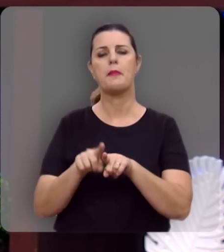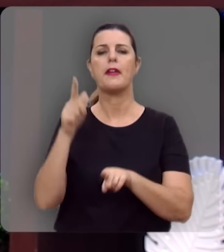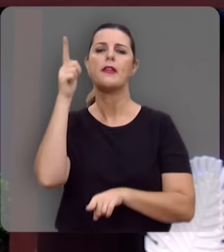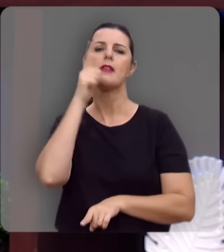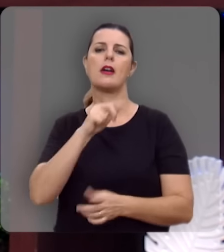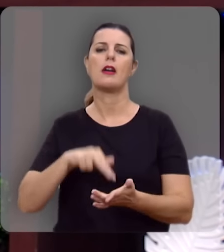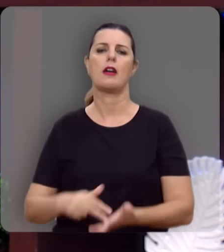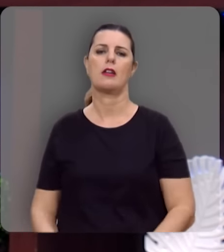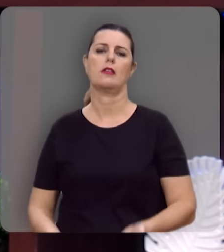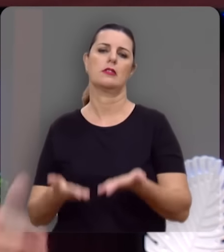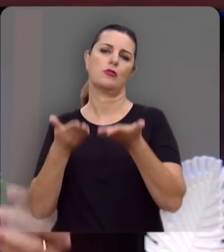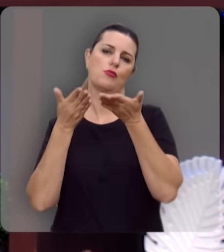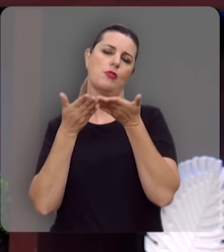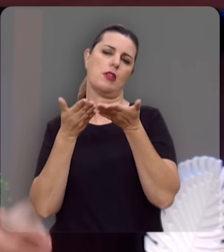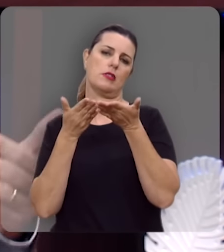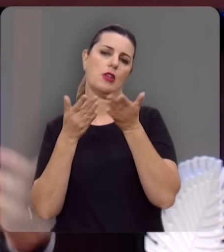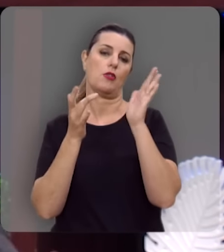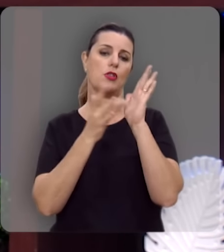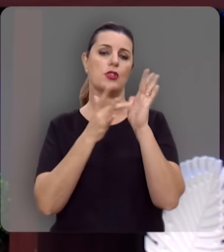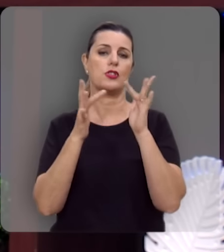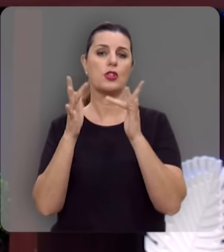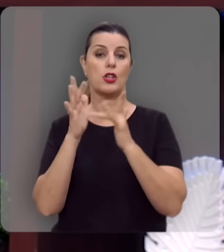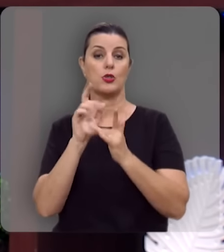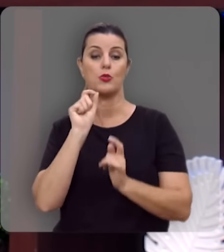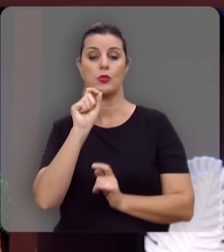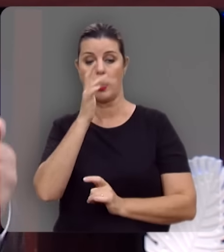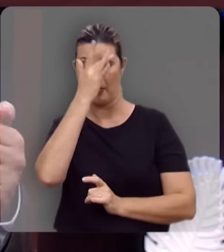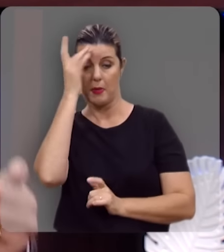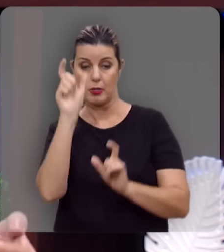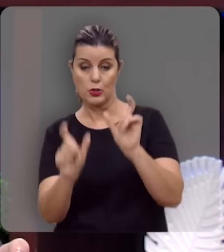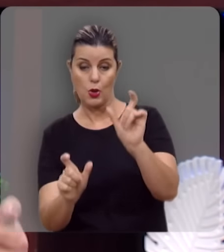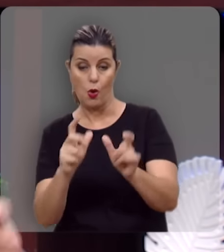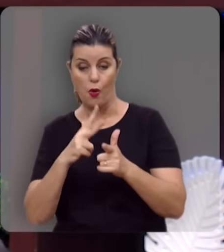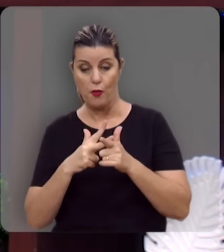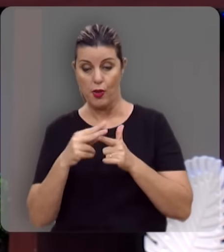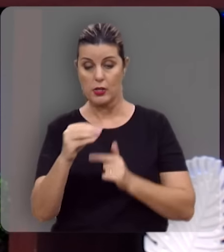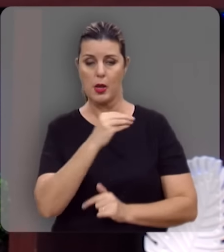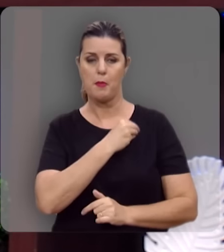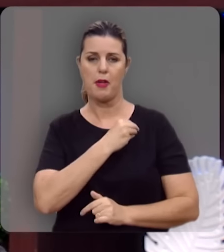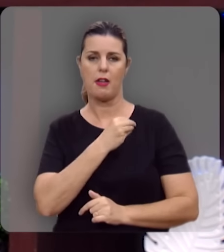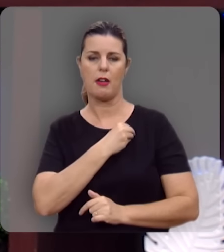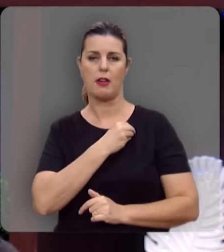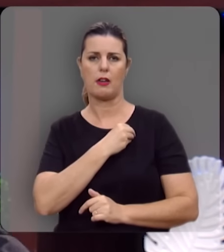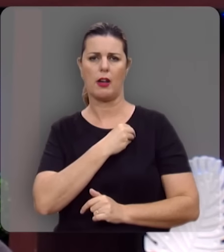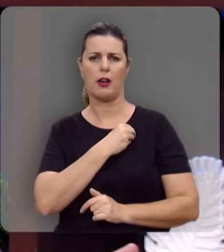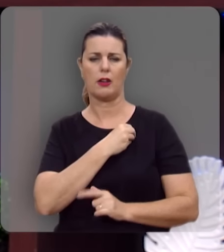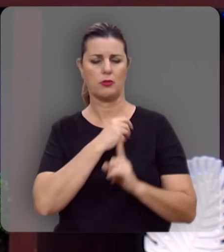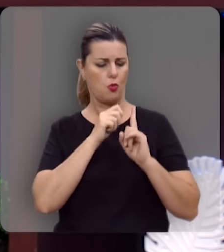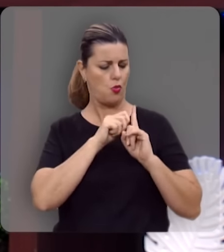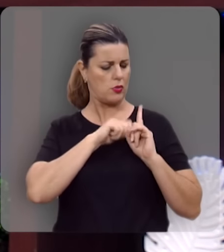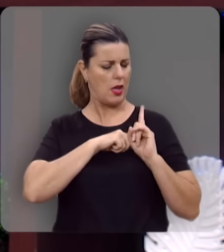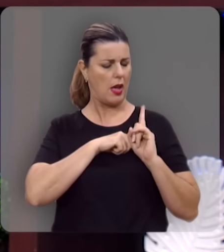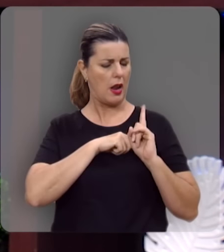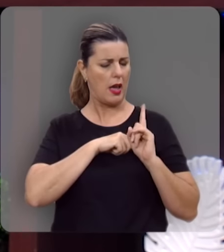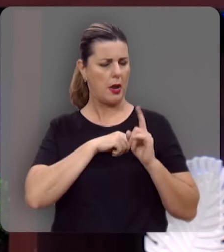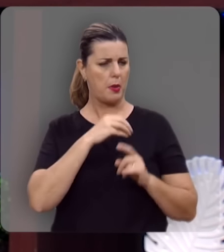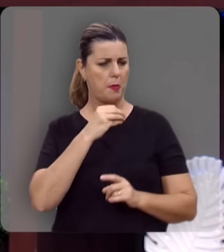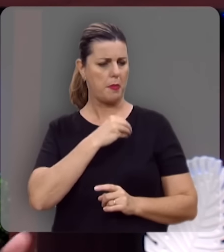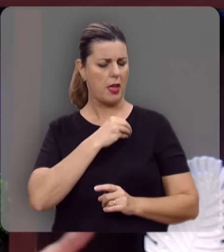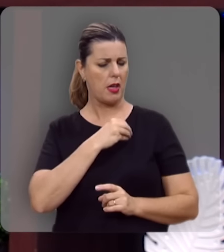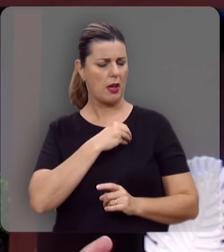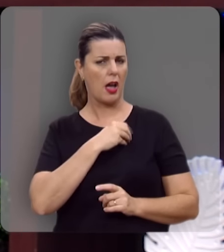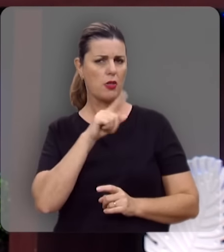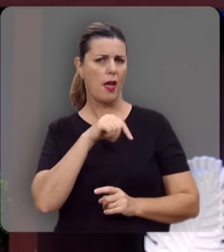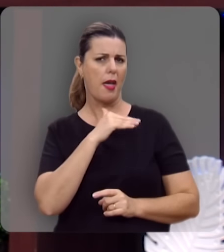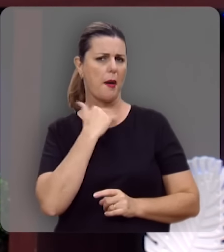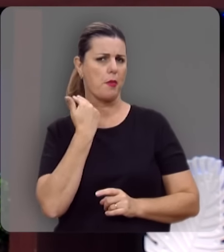seremos ressurretos. Jesus é aquele, né, que venceu o pecado. Se o salário do pecado é a morte, onde